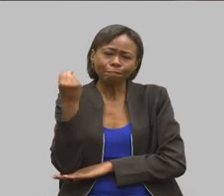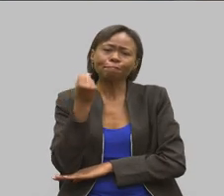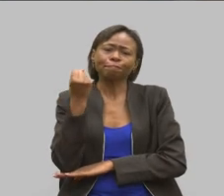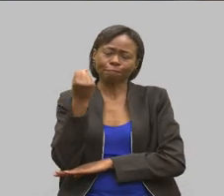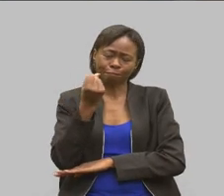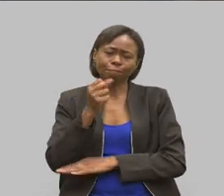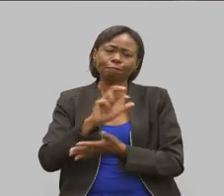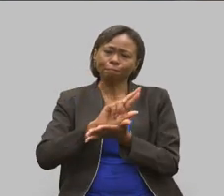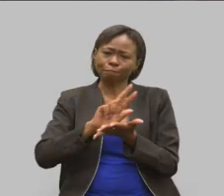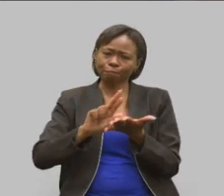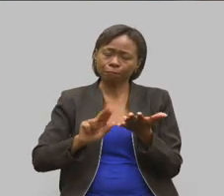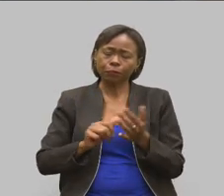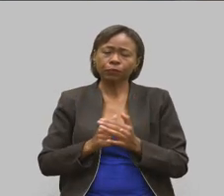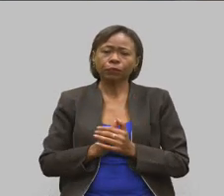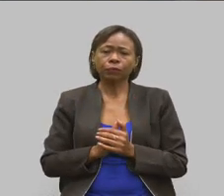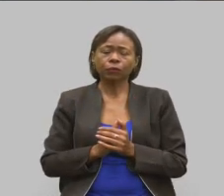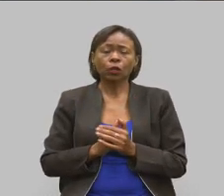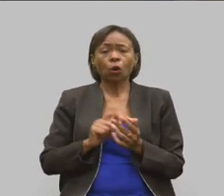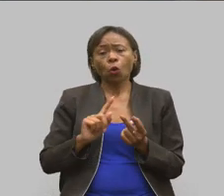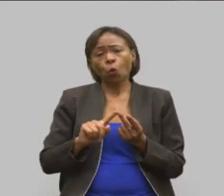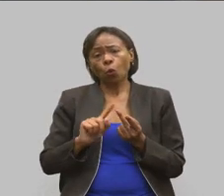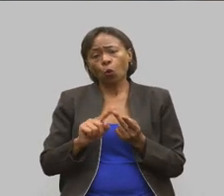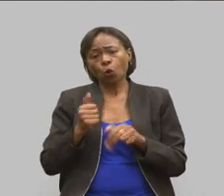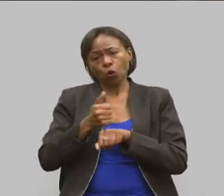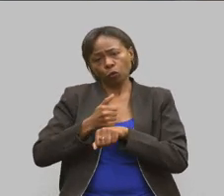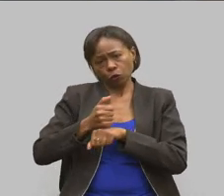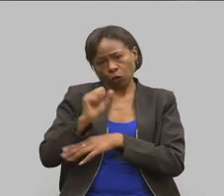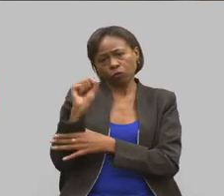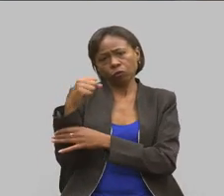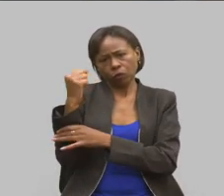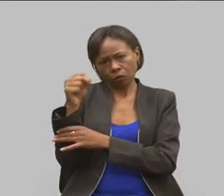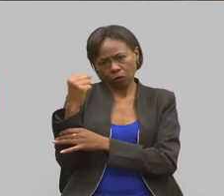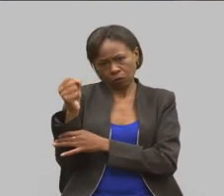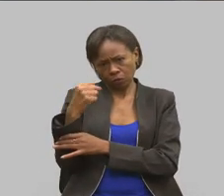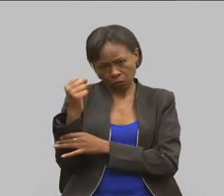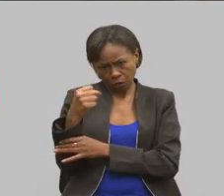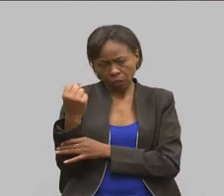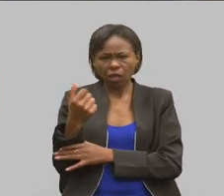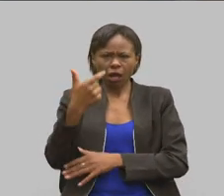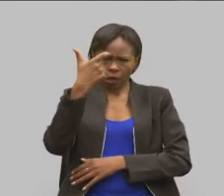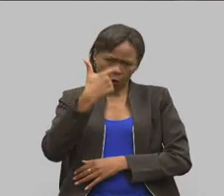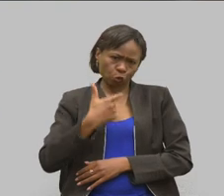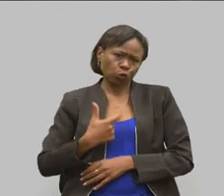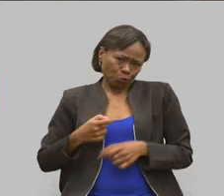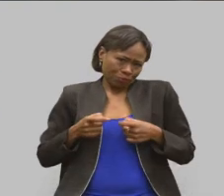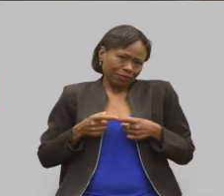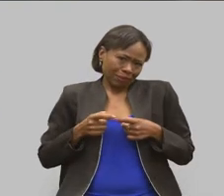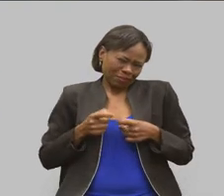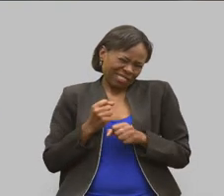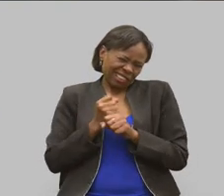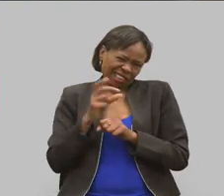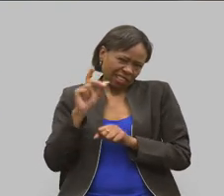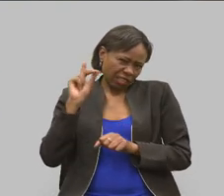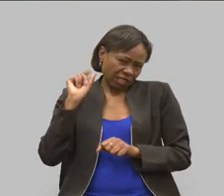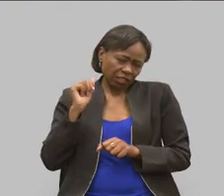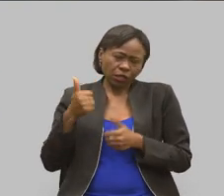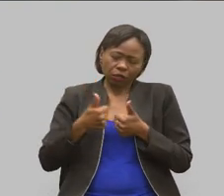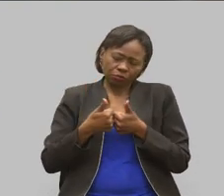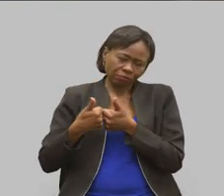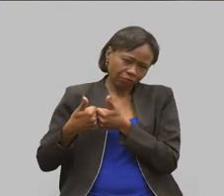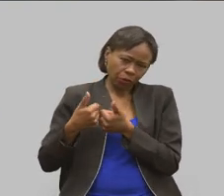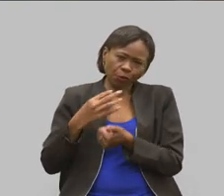o fisioterapeuta todo mundo sabe eu eu como médico há muitos anos ortopedista tem um relacionamento muito próximo dos